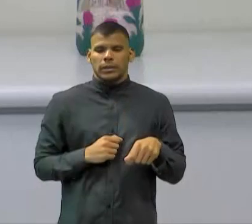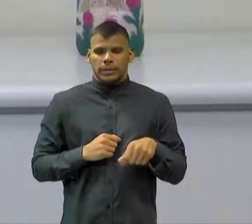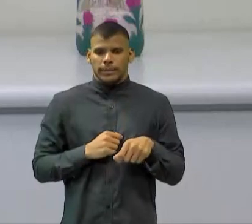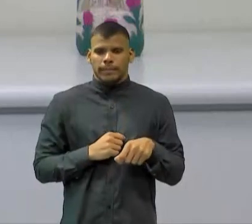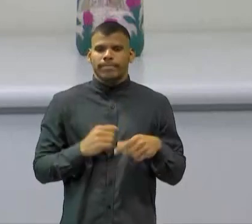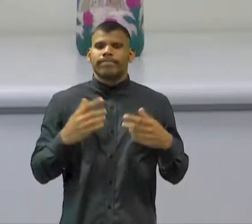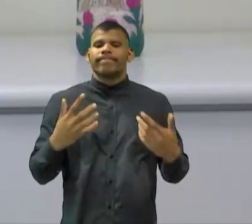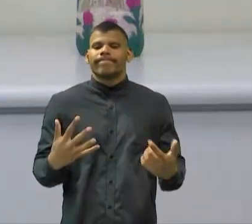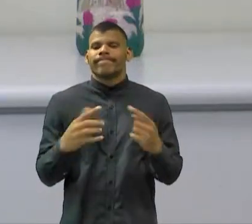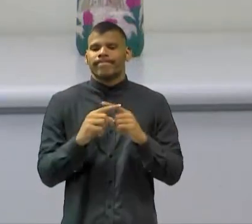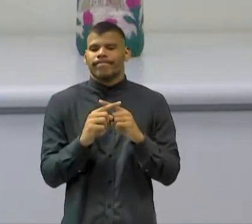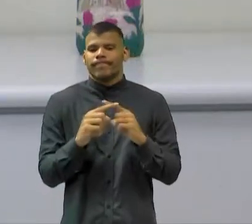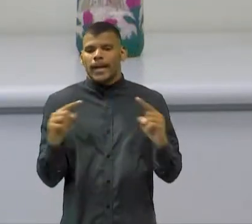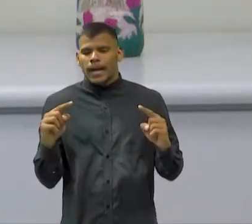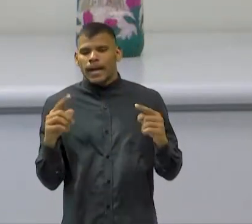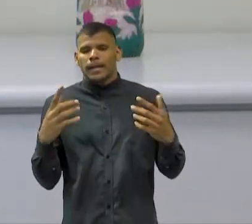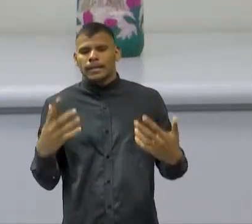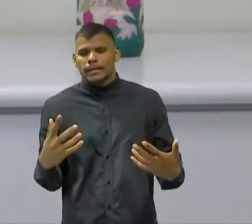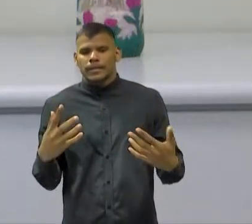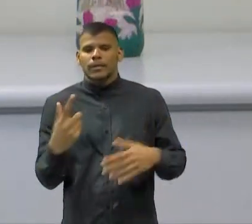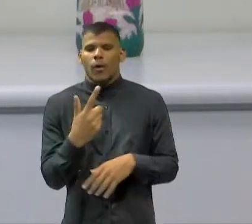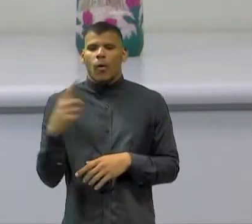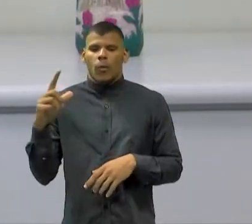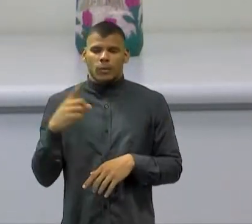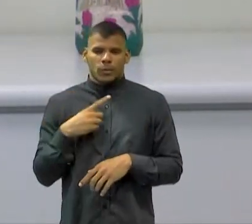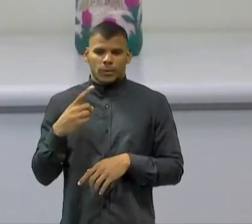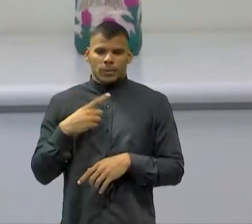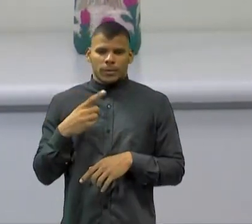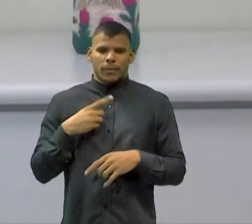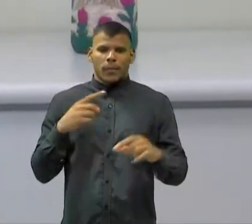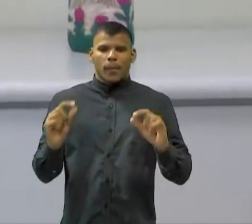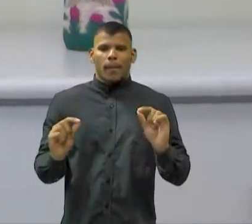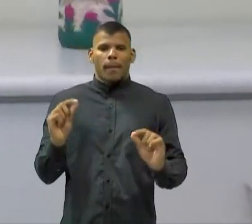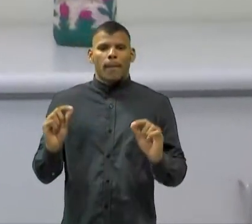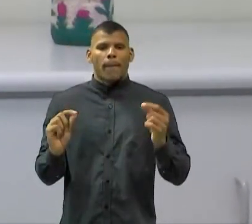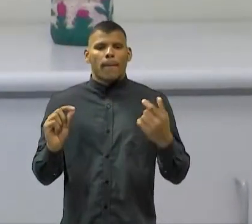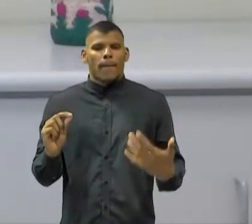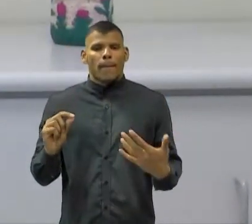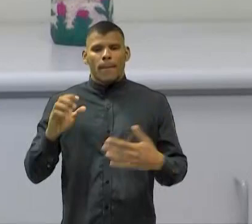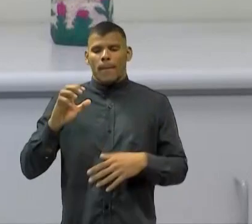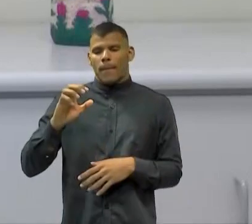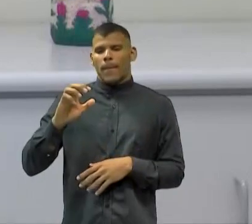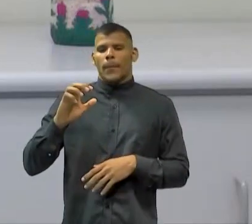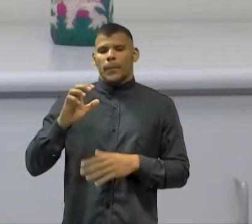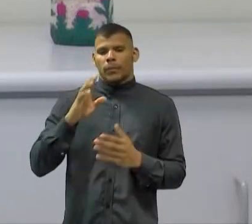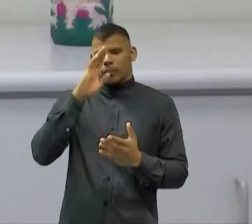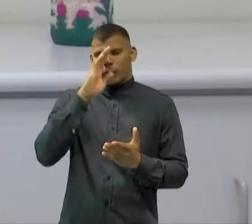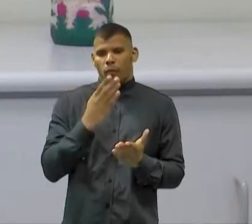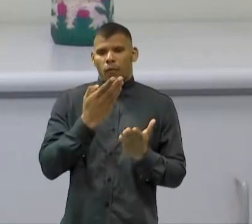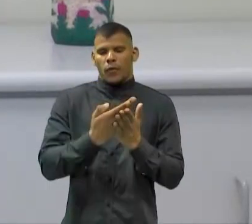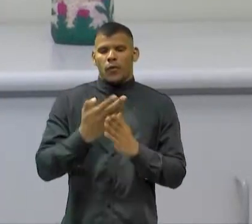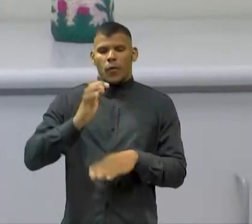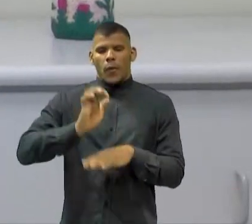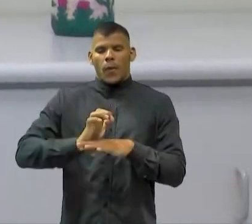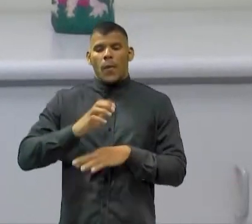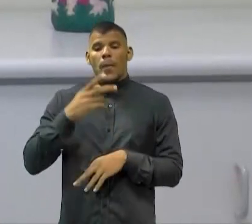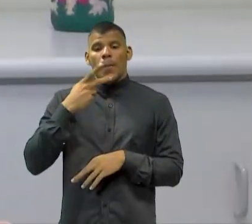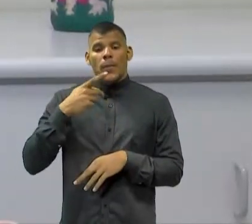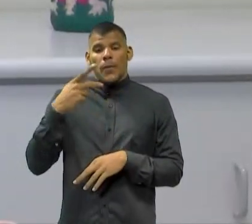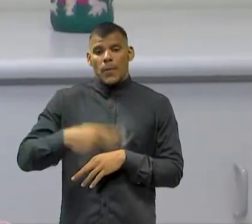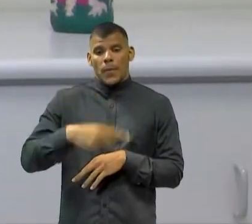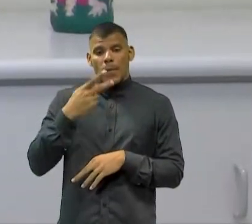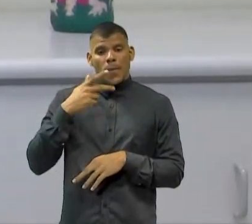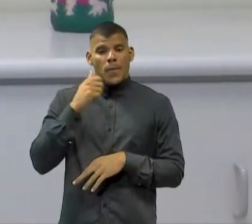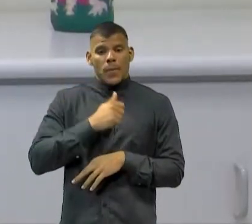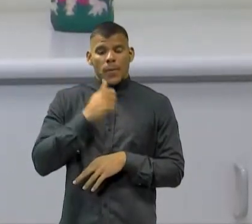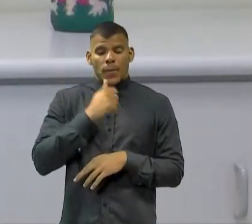entanto, existe outra vertente, que é exatamente a confiança das mulheres aqui do estado do Ceará com relação ao